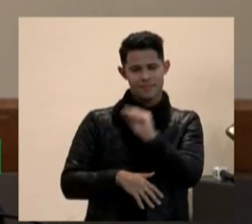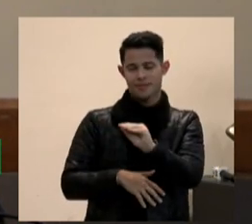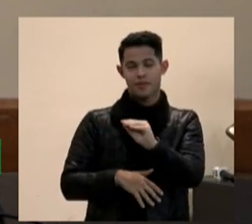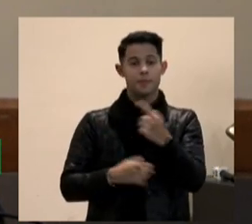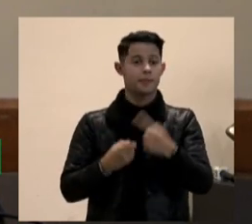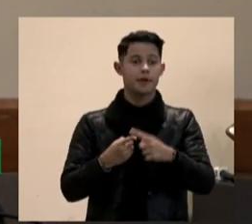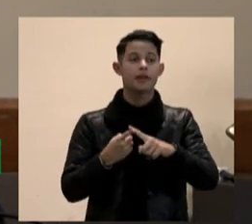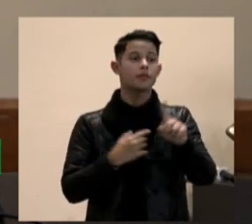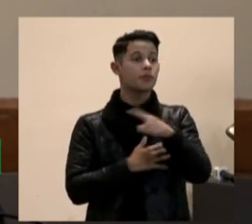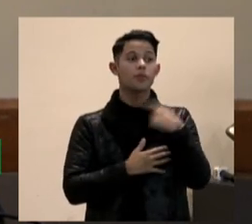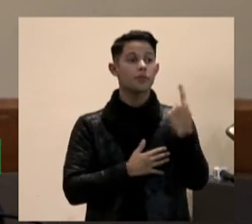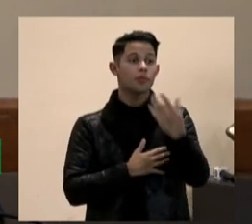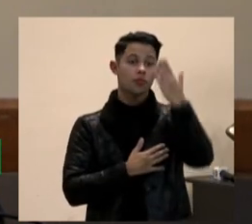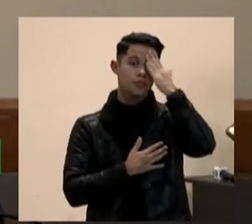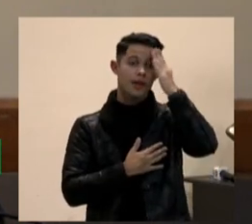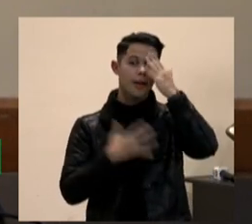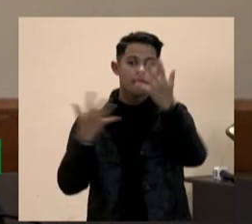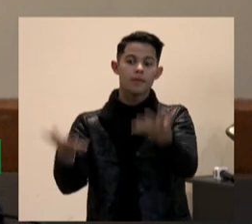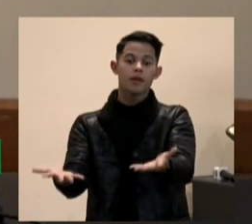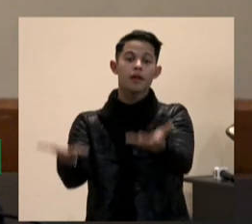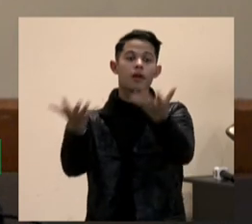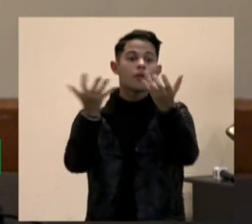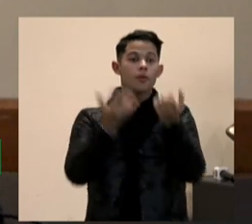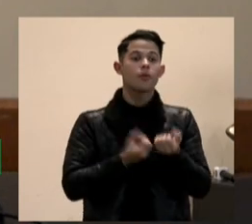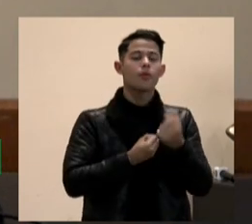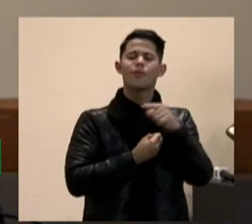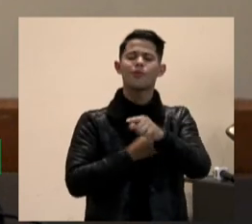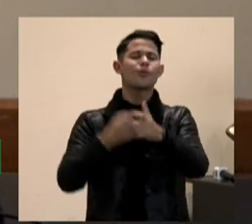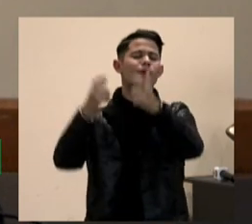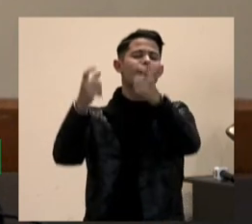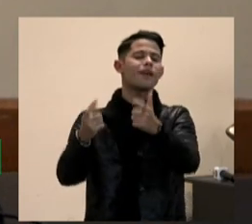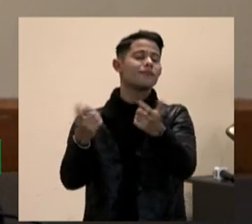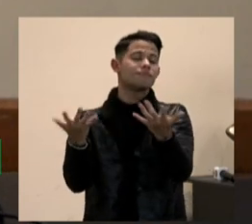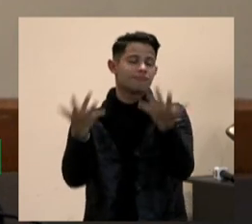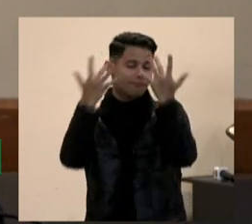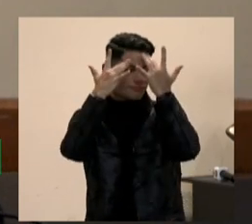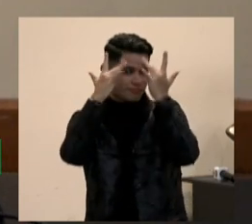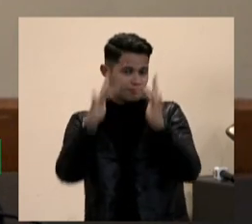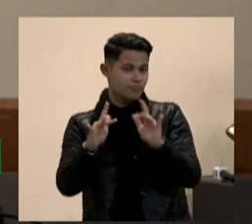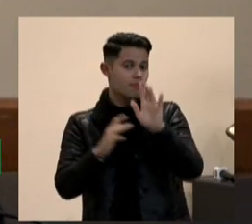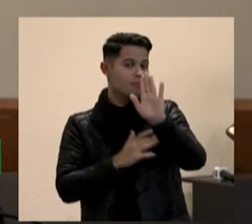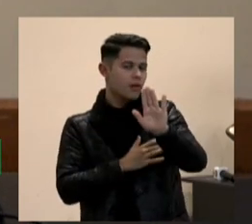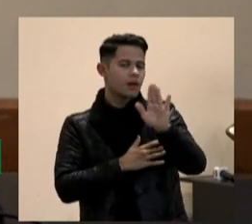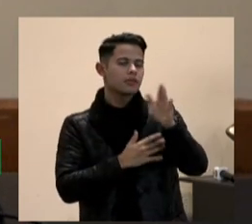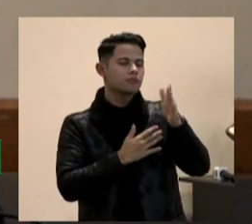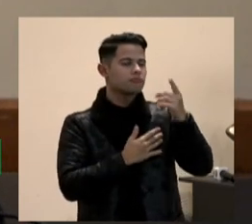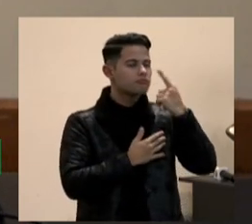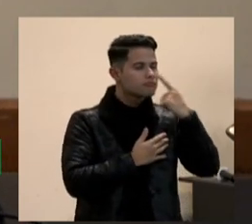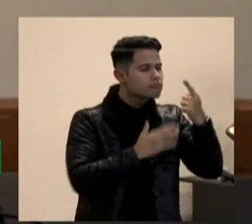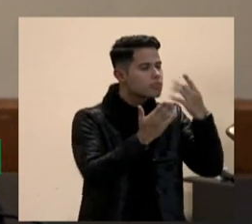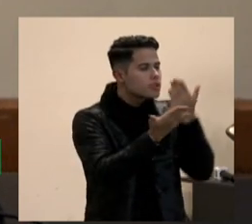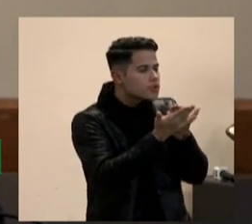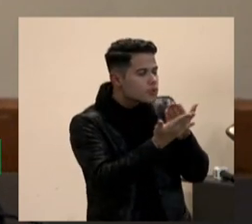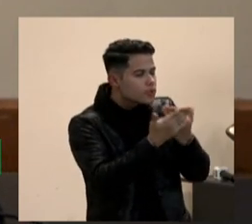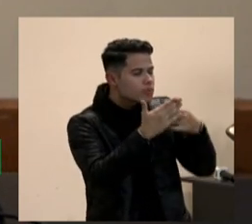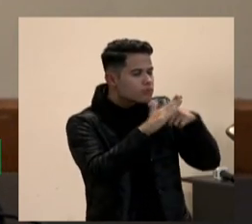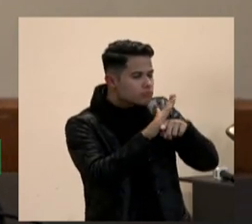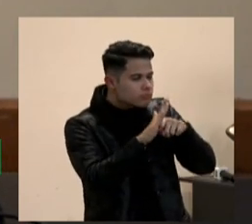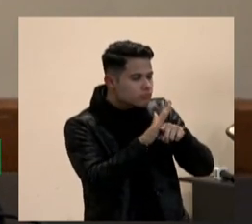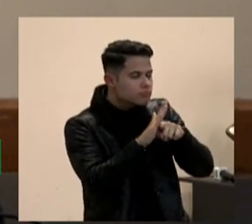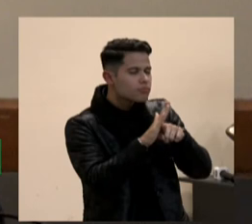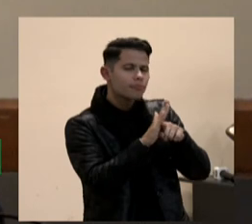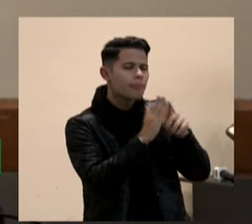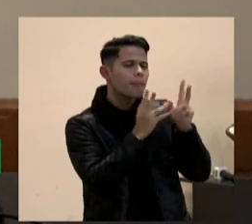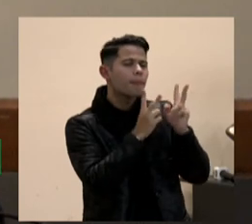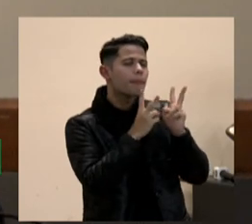porque quando a gente olha os diagnósticos, o que, que a gente tem observado? Né? Eu tenho estudado muito acesso e oferta,